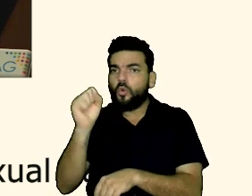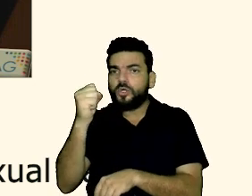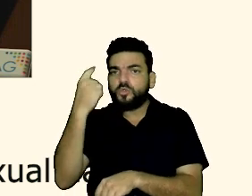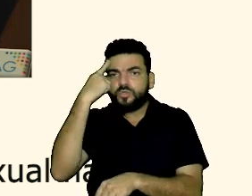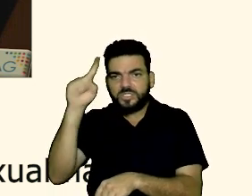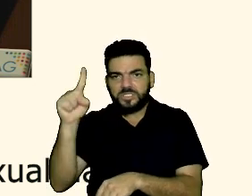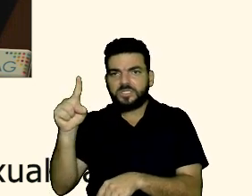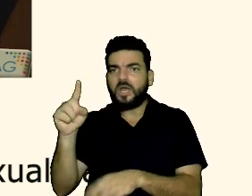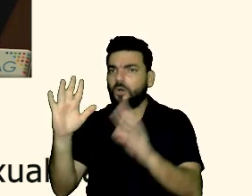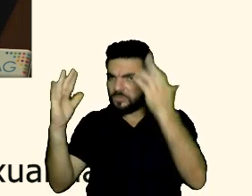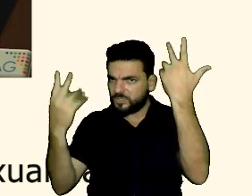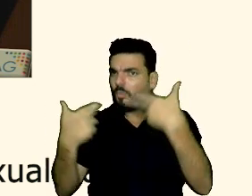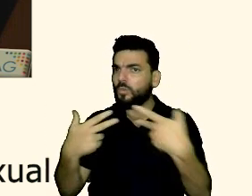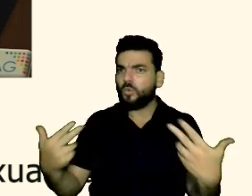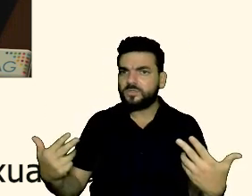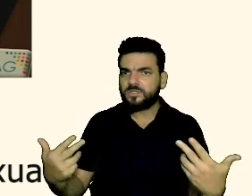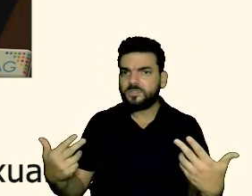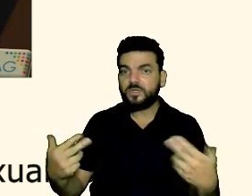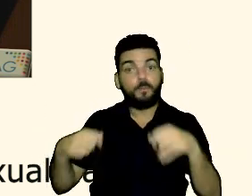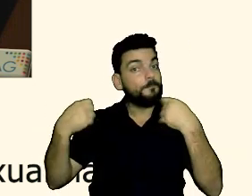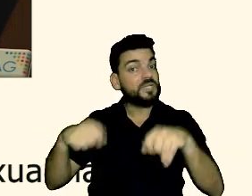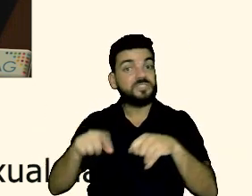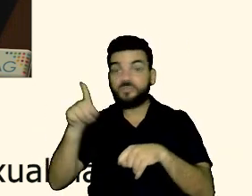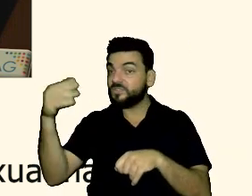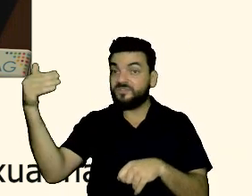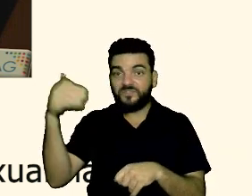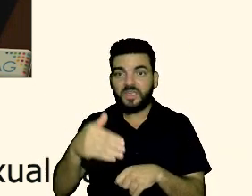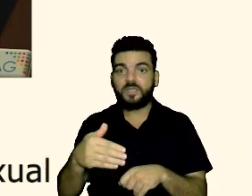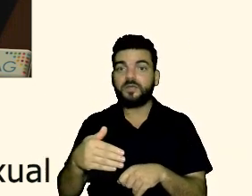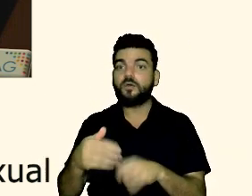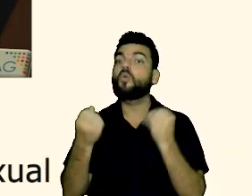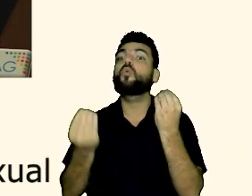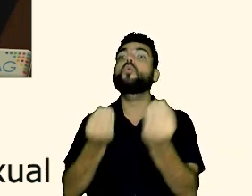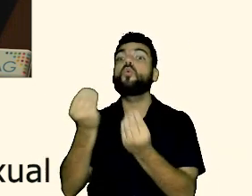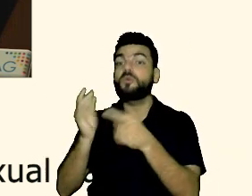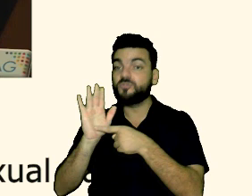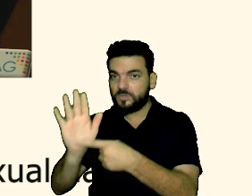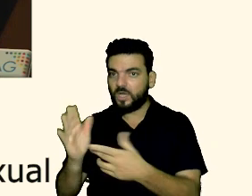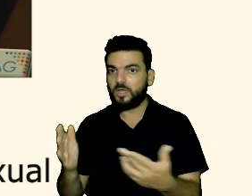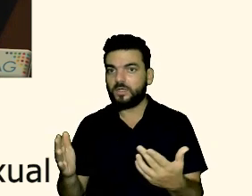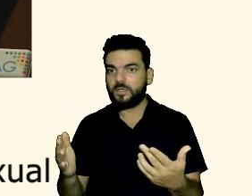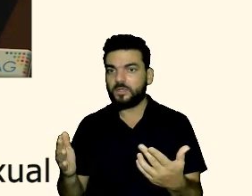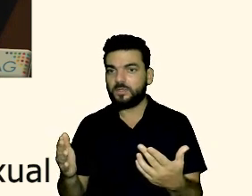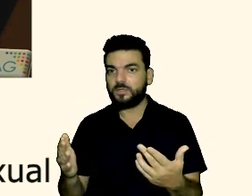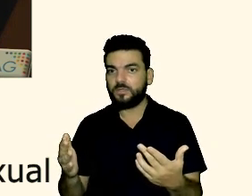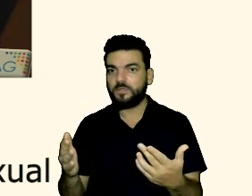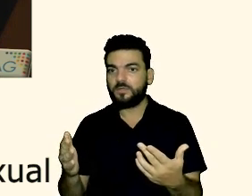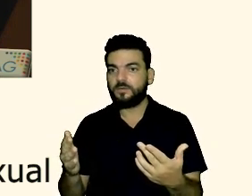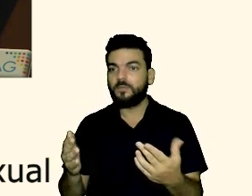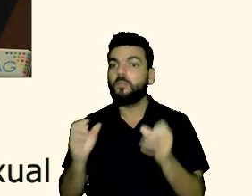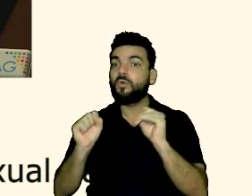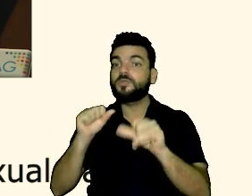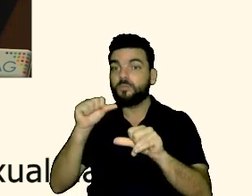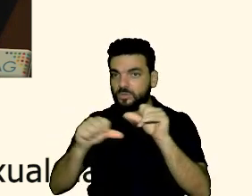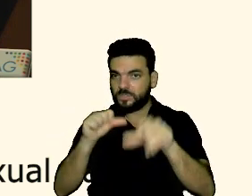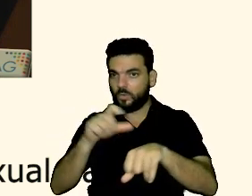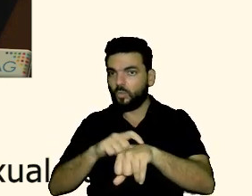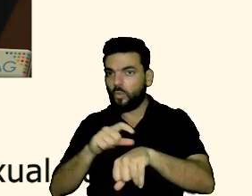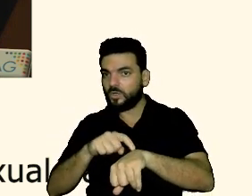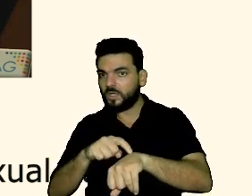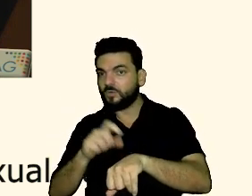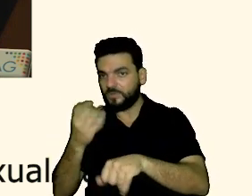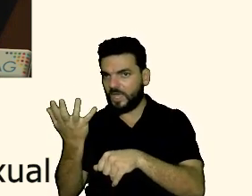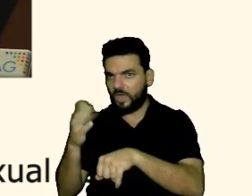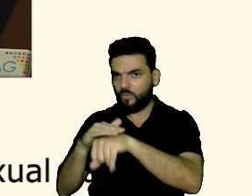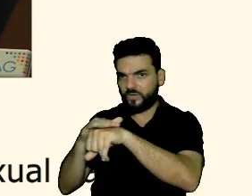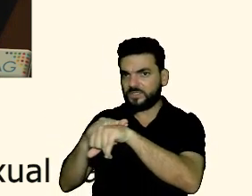presença. Então eu te peço, que é um pedido, né? Nós podemos conversar sobre isso. Você tem alguma coisa para me falar? Veja